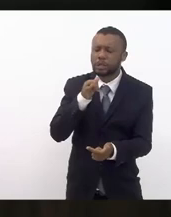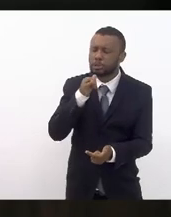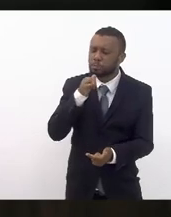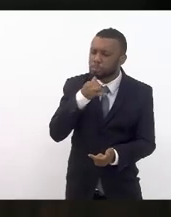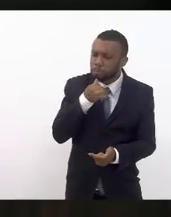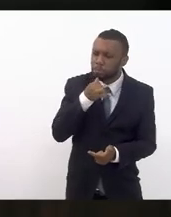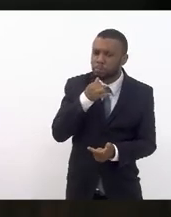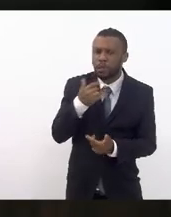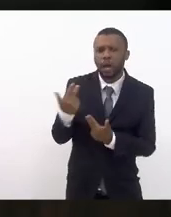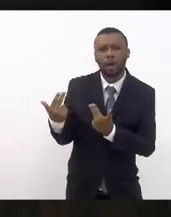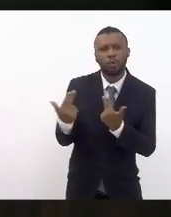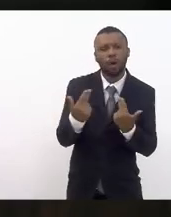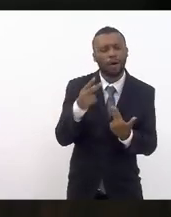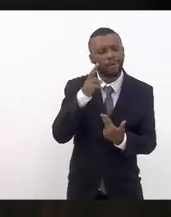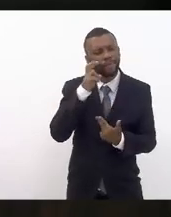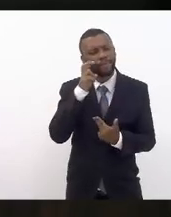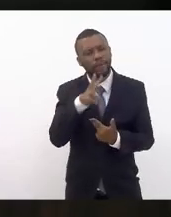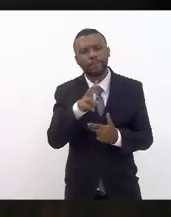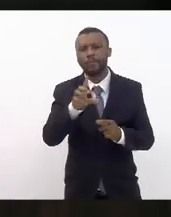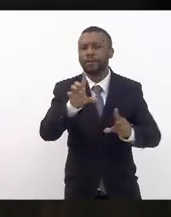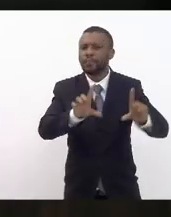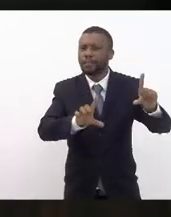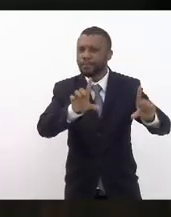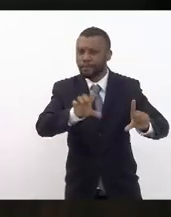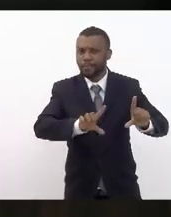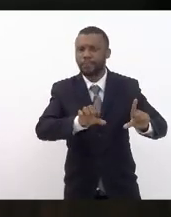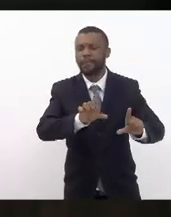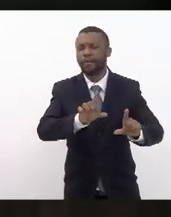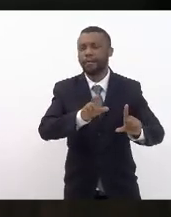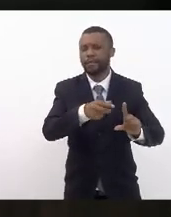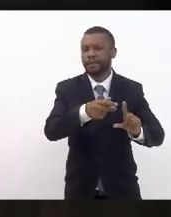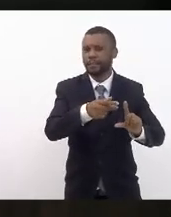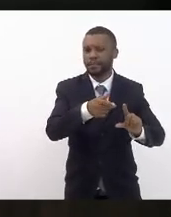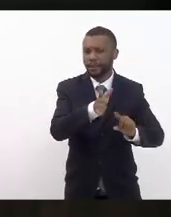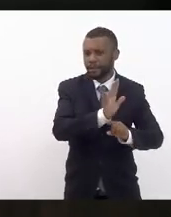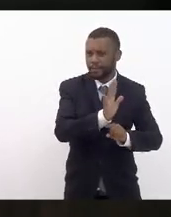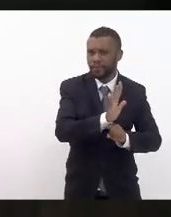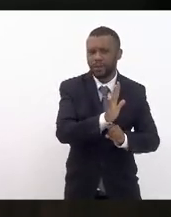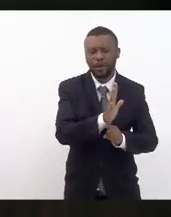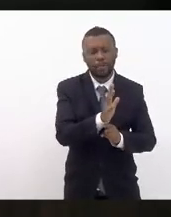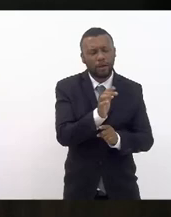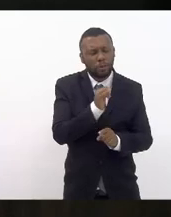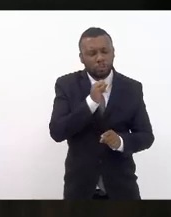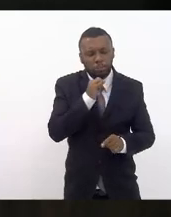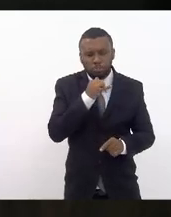como nós vimos na cena desse filme. Lastimável, repudiante,